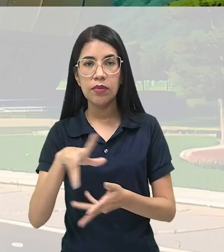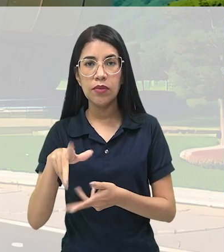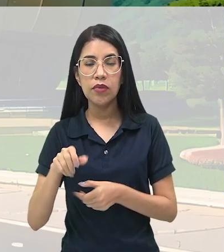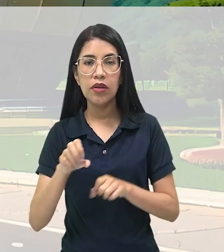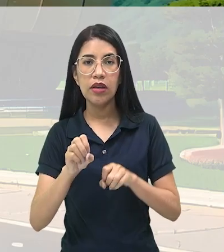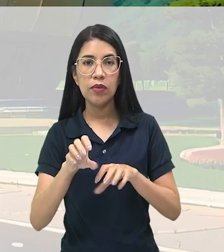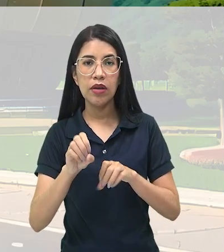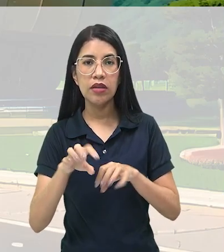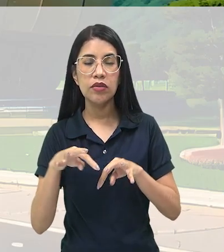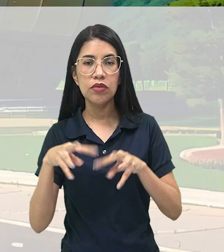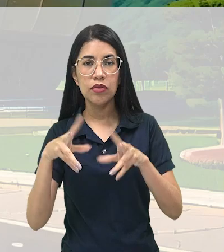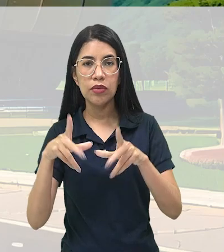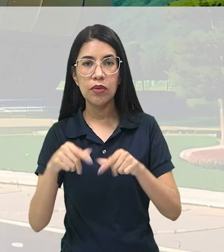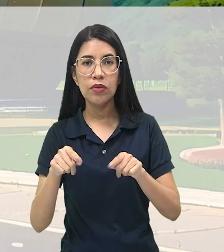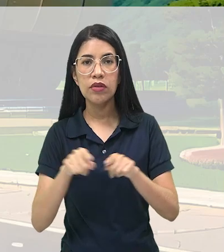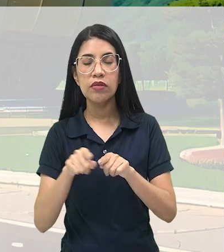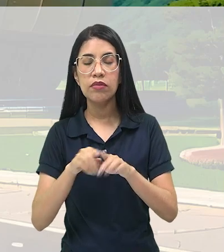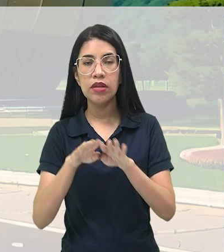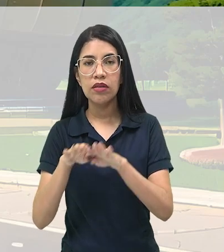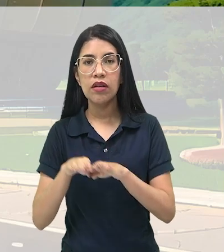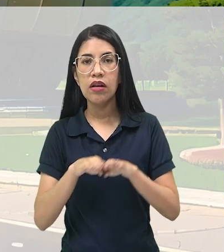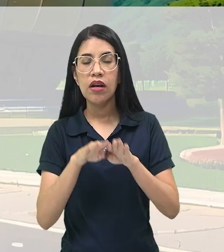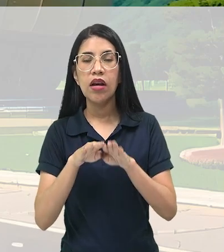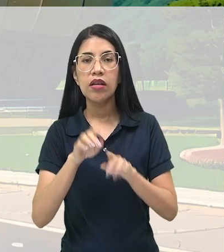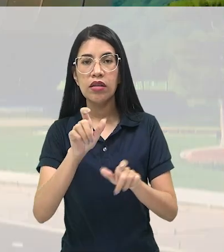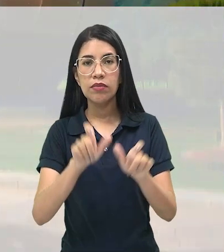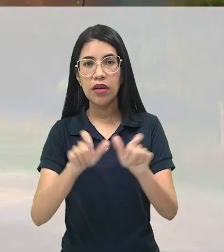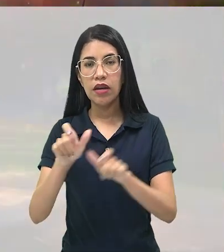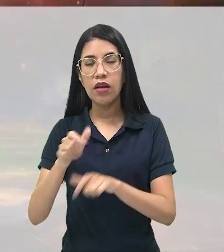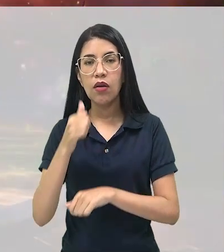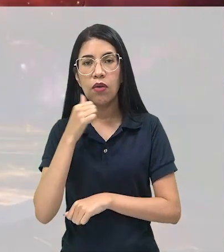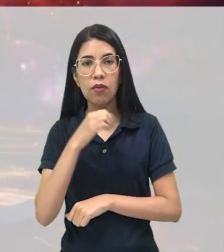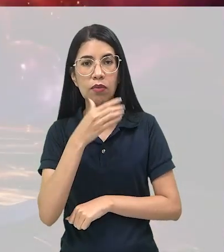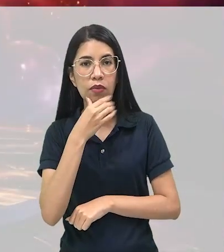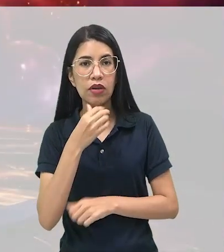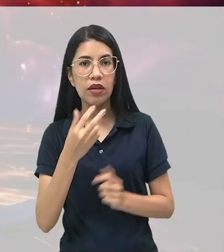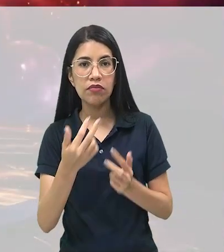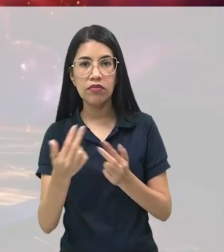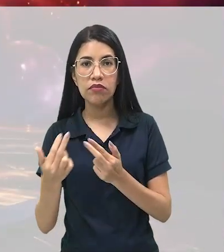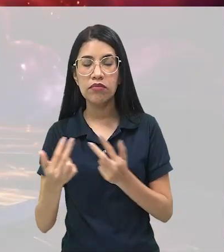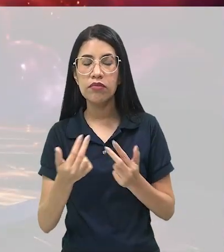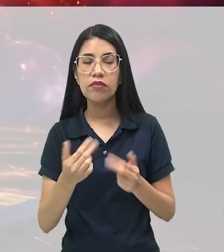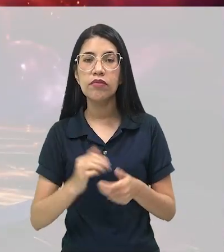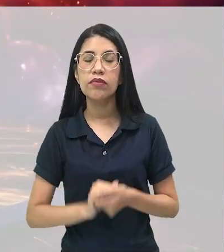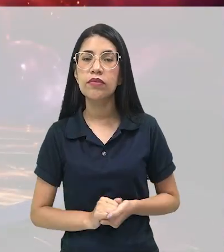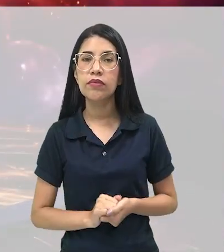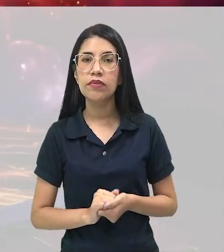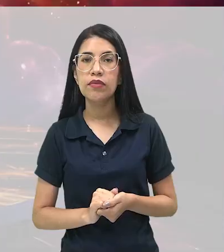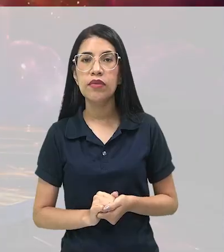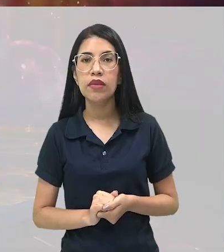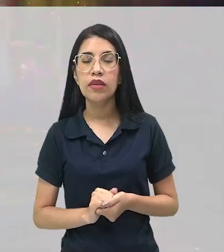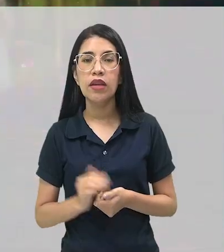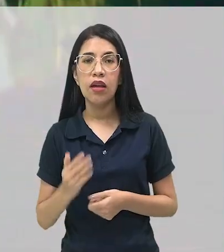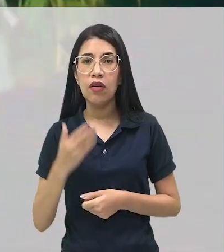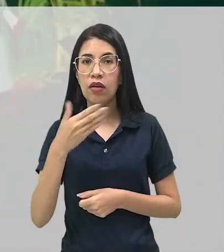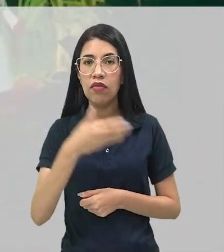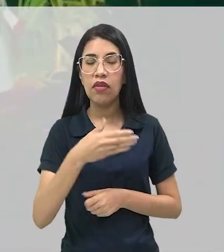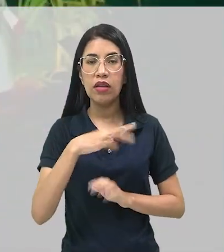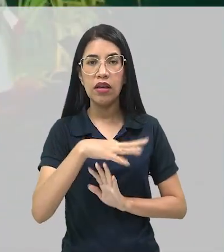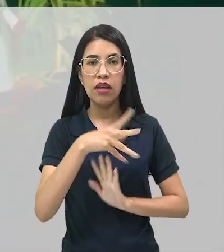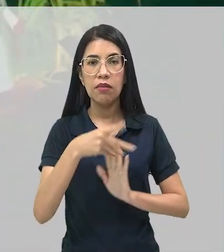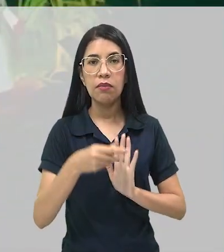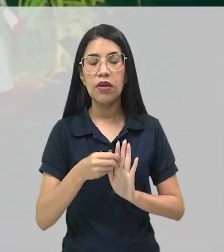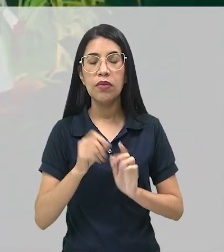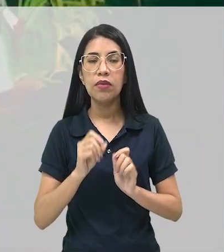educação universal e da igualdade entre homens e mulheres. E, por fim, vamos à Amazônia, onde